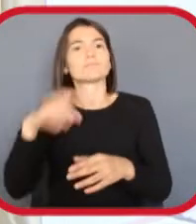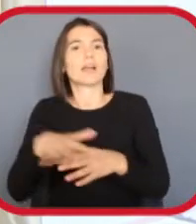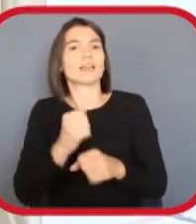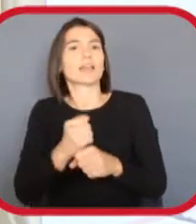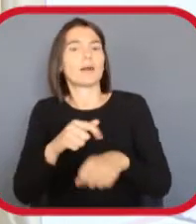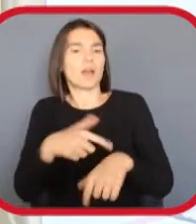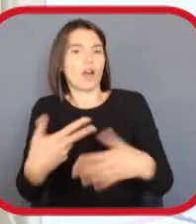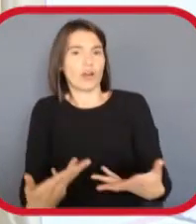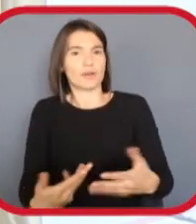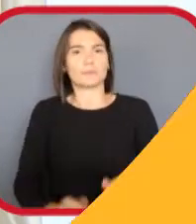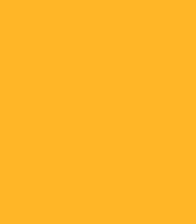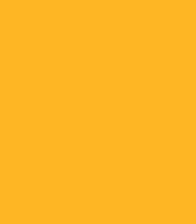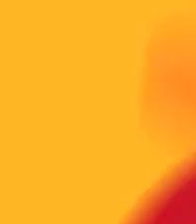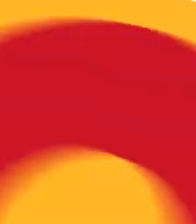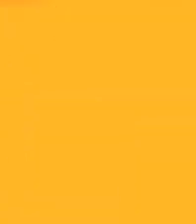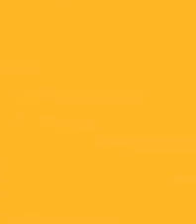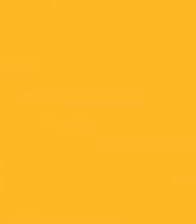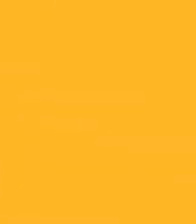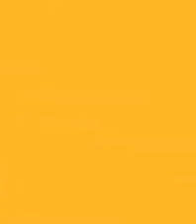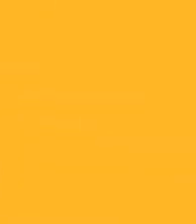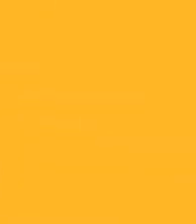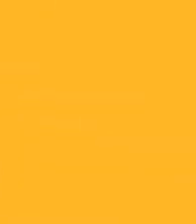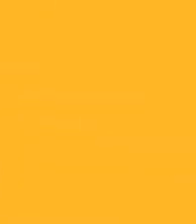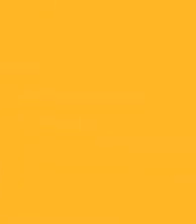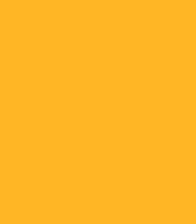afetou o mundo do trabalho nos dias de hoje.